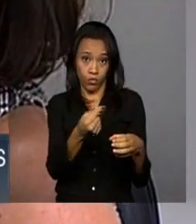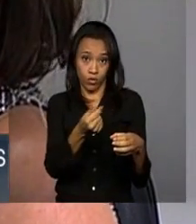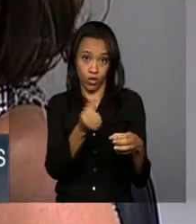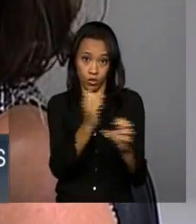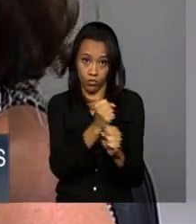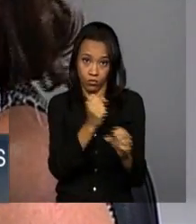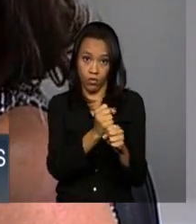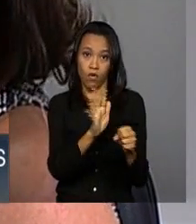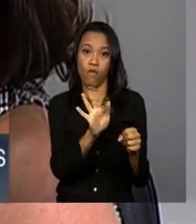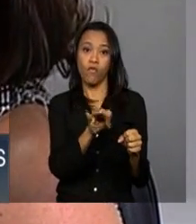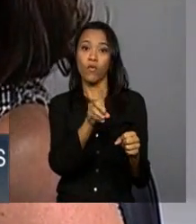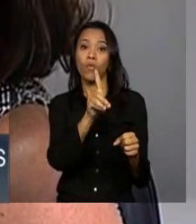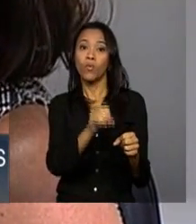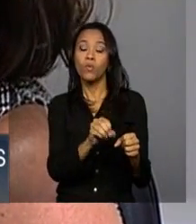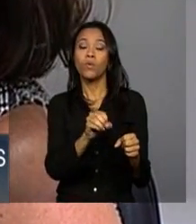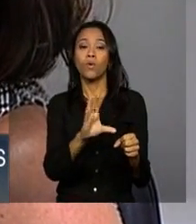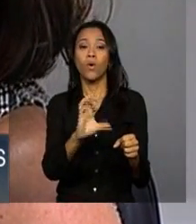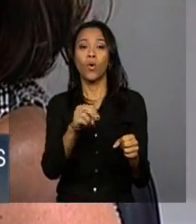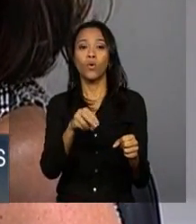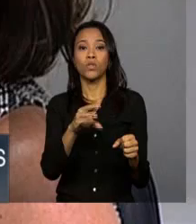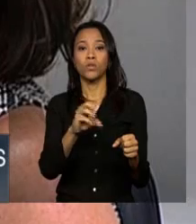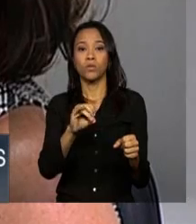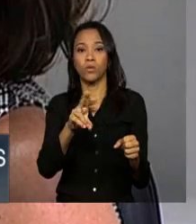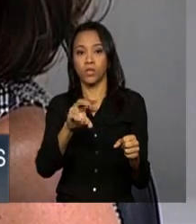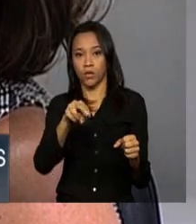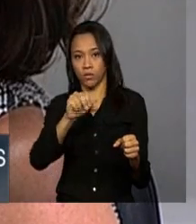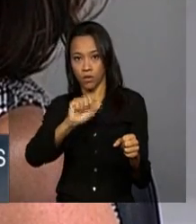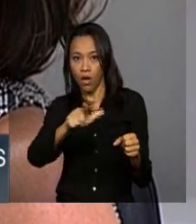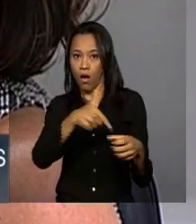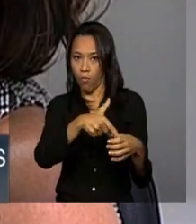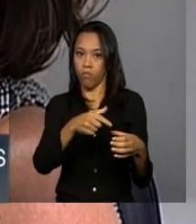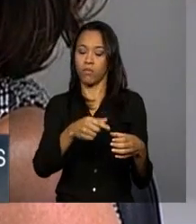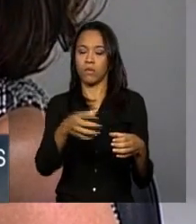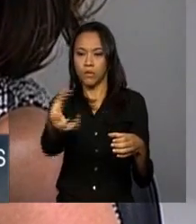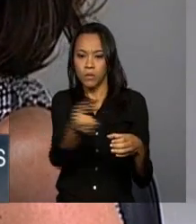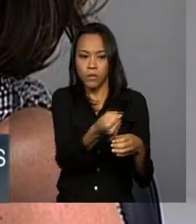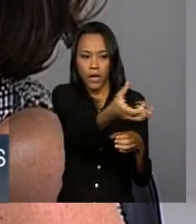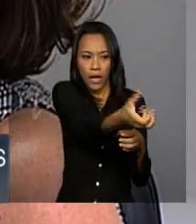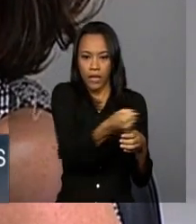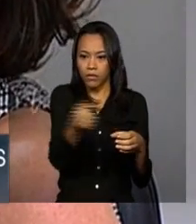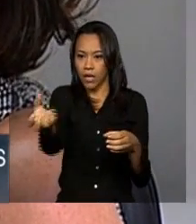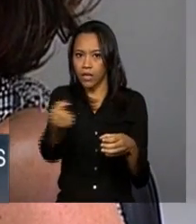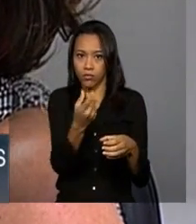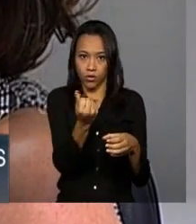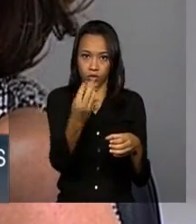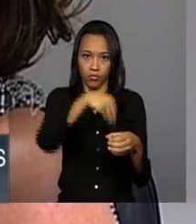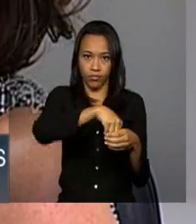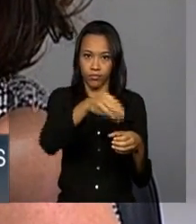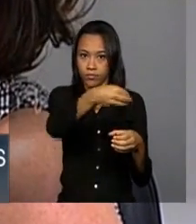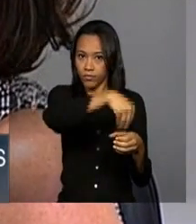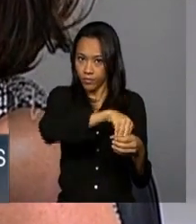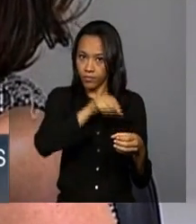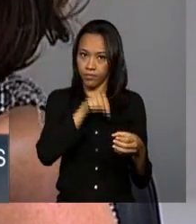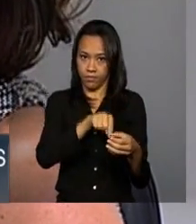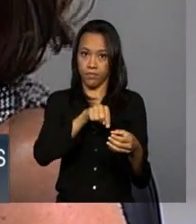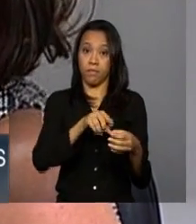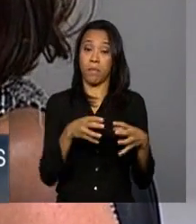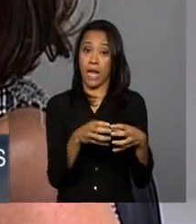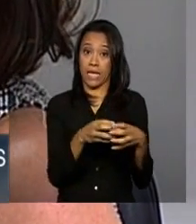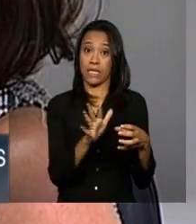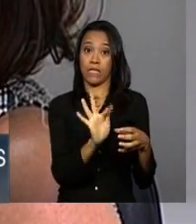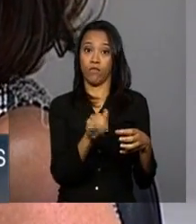vinculados à arrecadação só que a gente vê que arrecadação não tá reagindo nesse mesmo